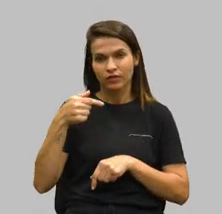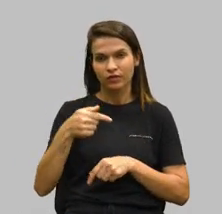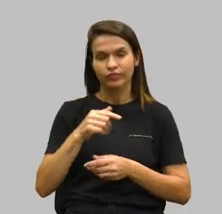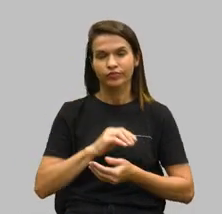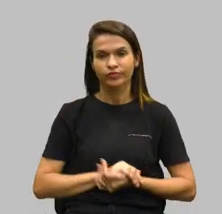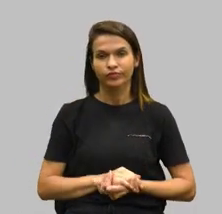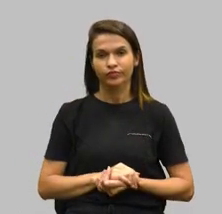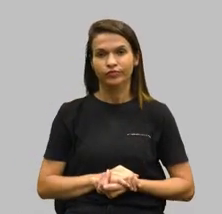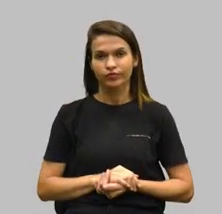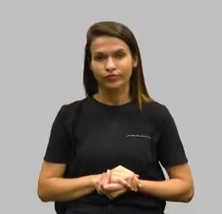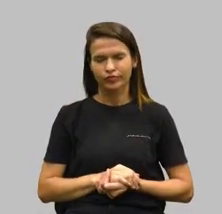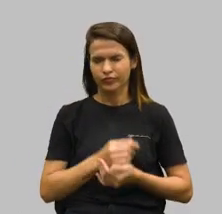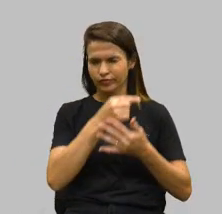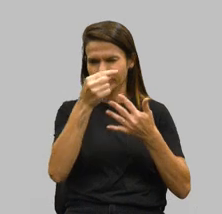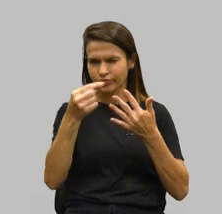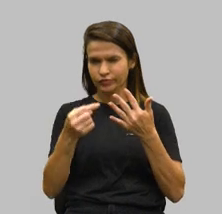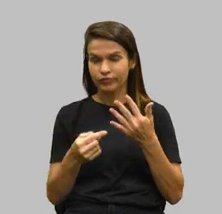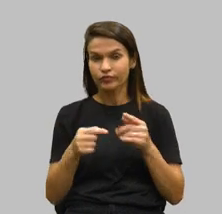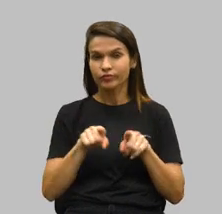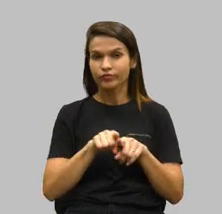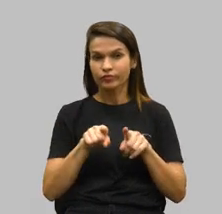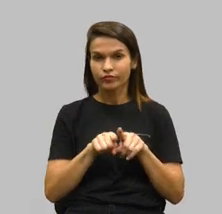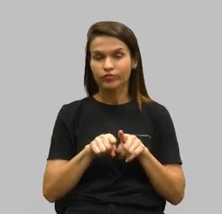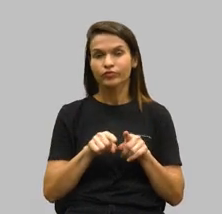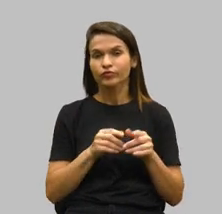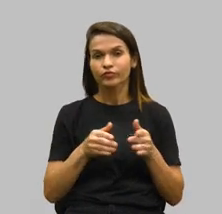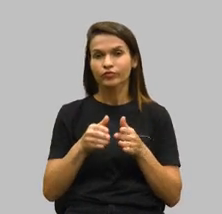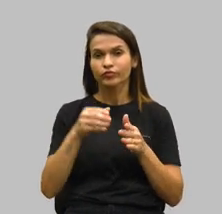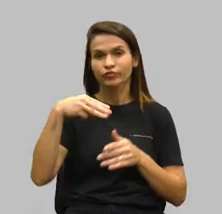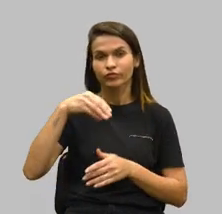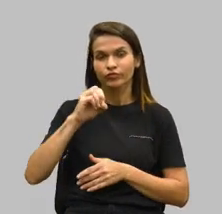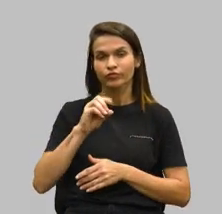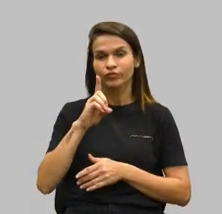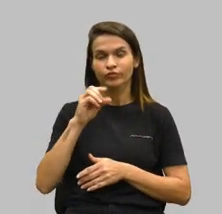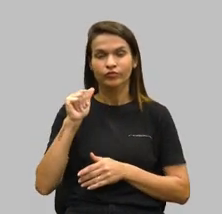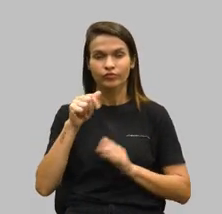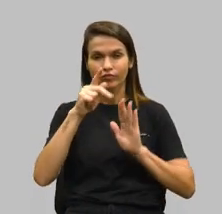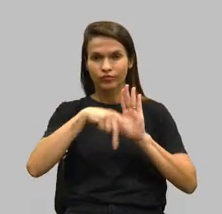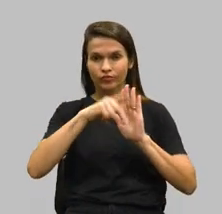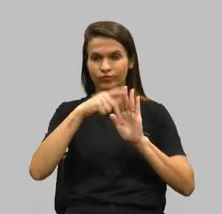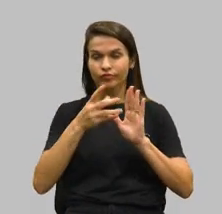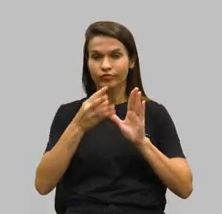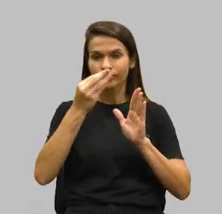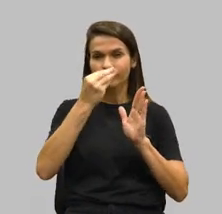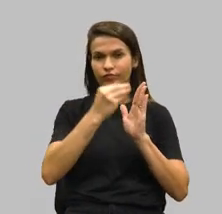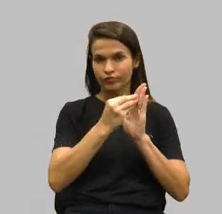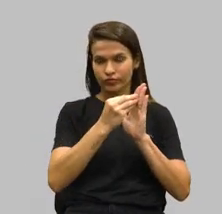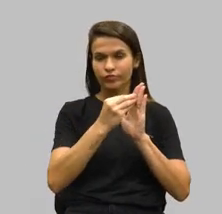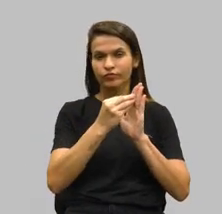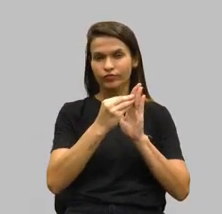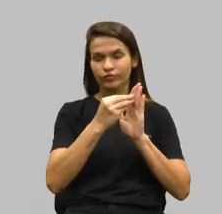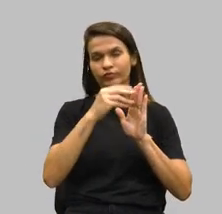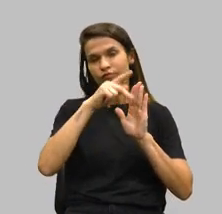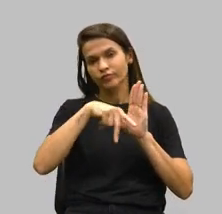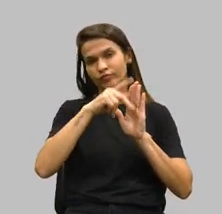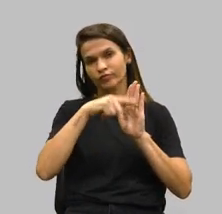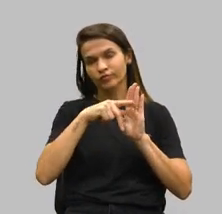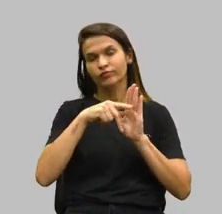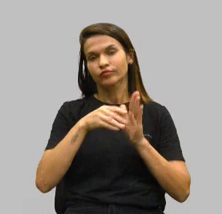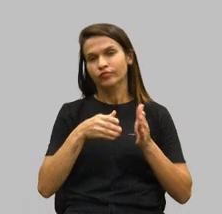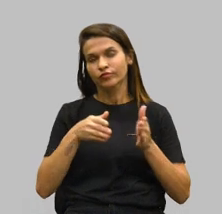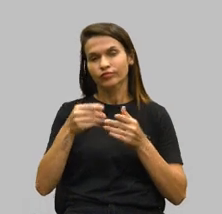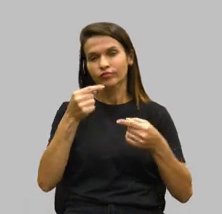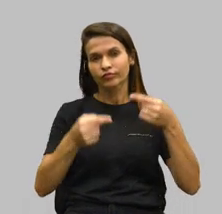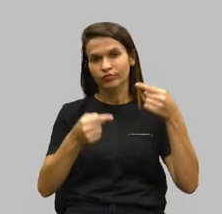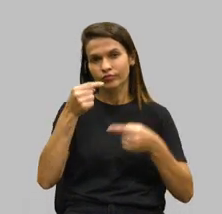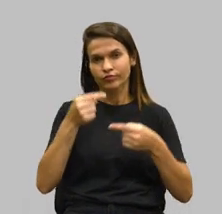Lagoas também o trajeto moda que é um projeto que tá dentro do nosso projeto de de trilha de políticas